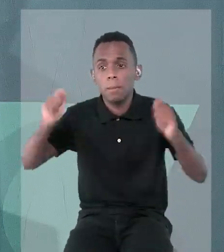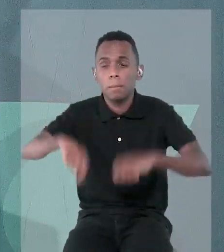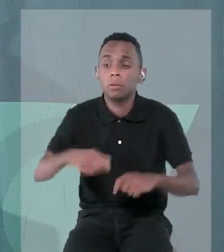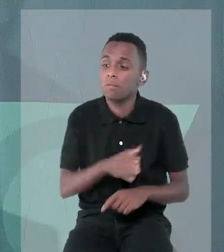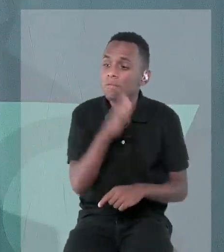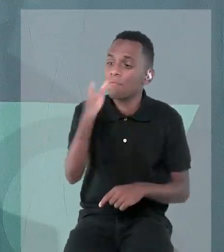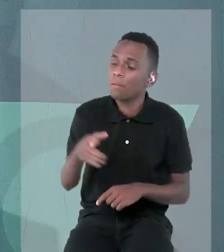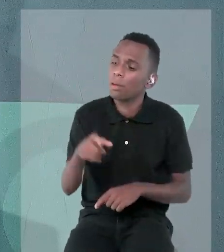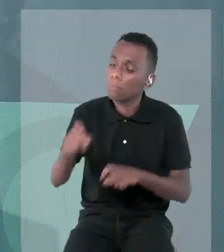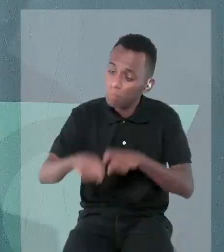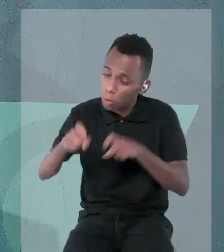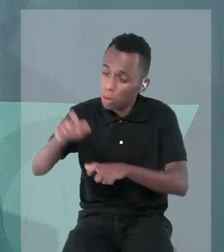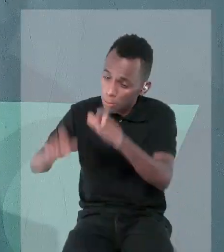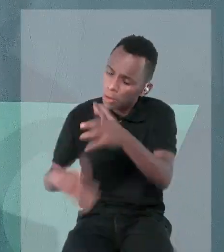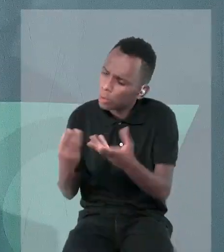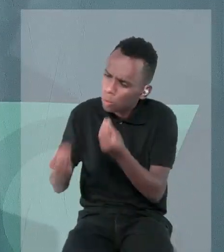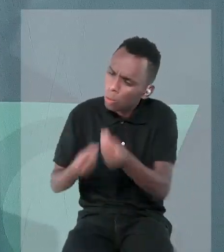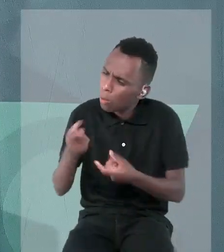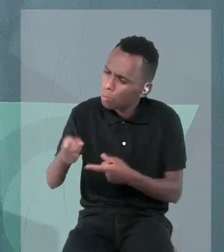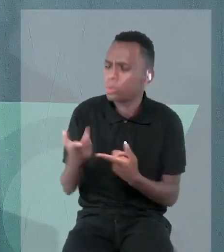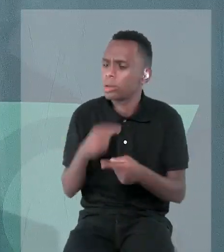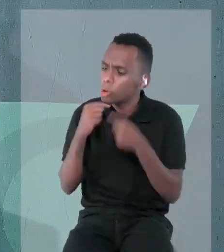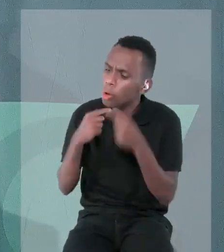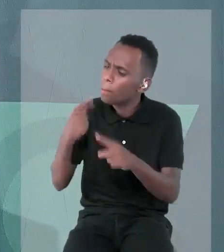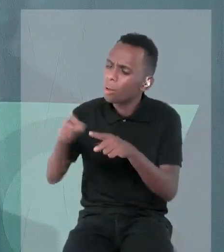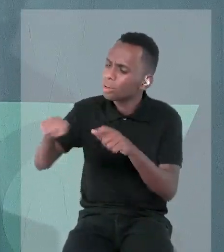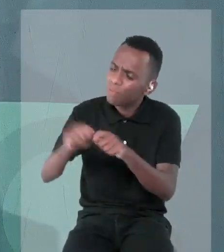produtor e questionar o produtor sobre o engajamento dele, por que ele